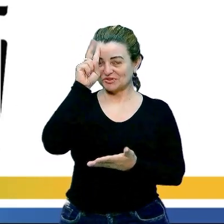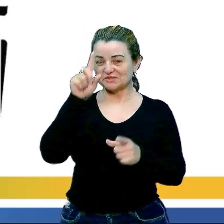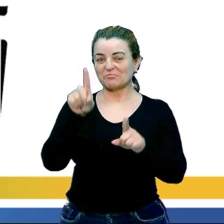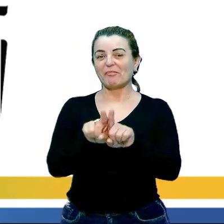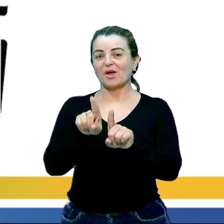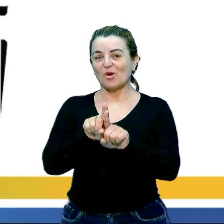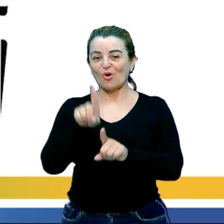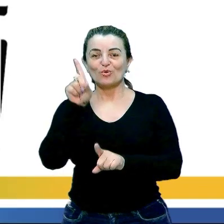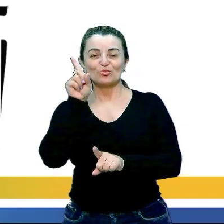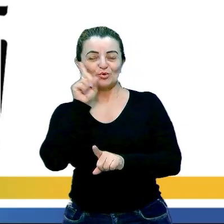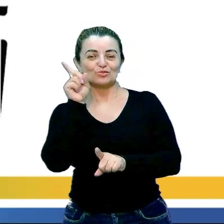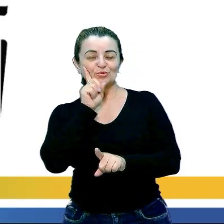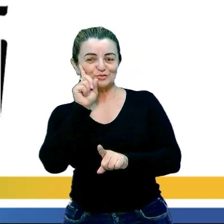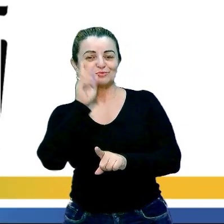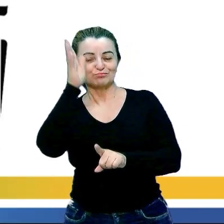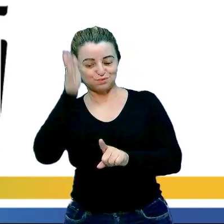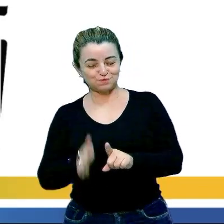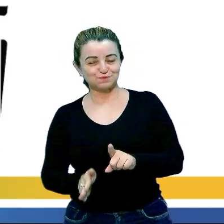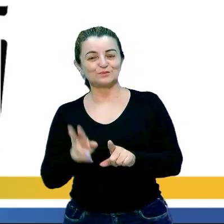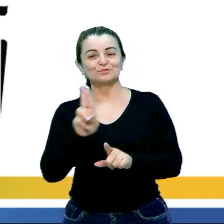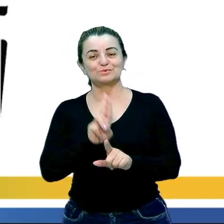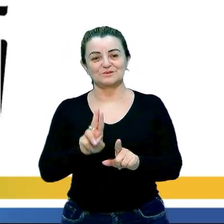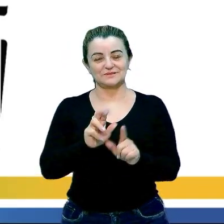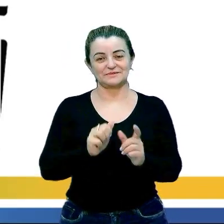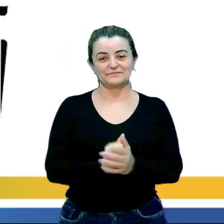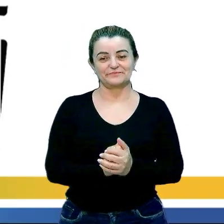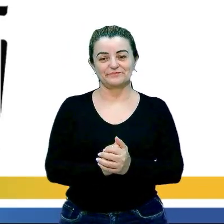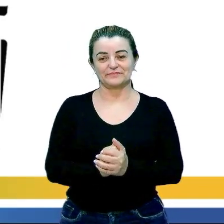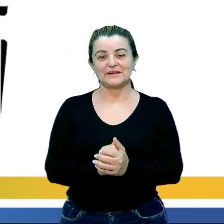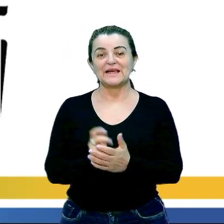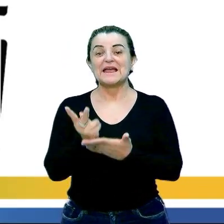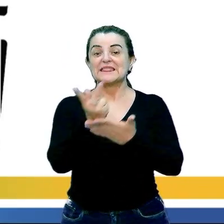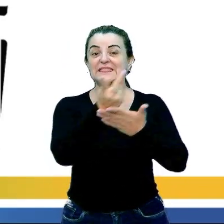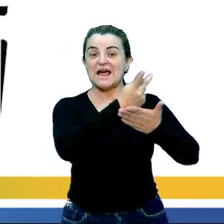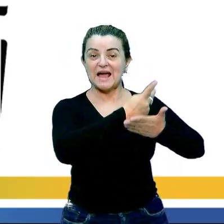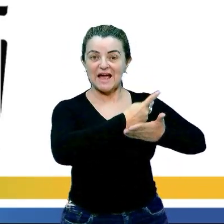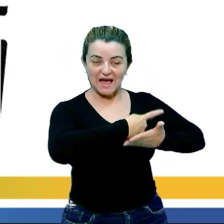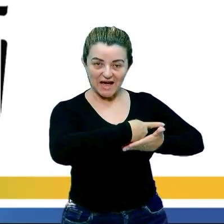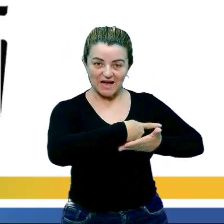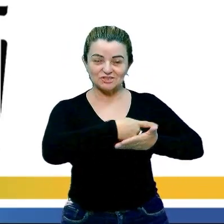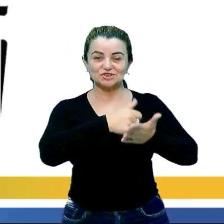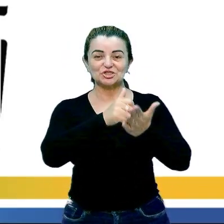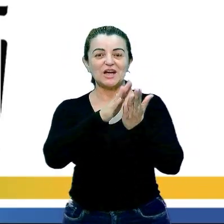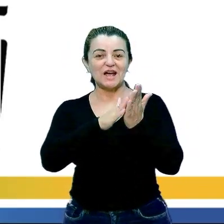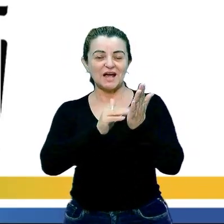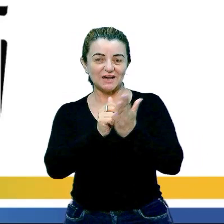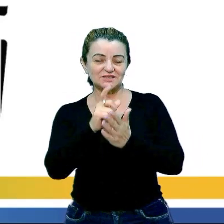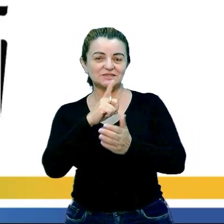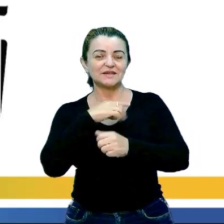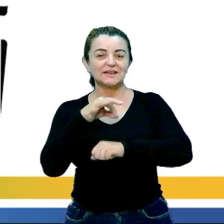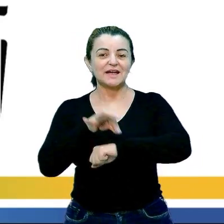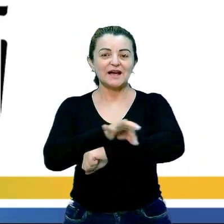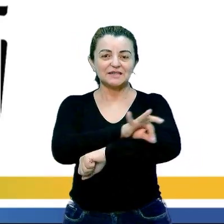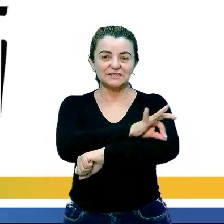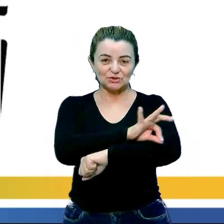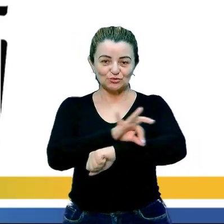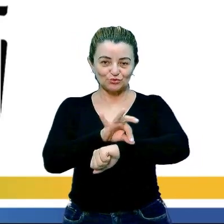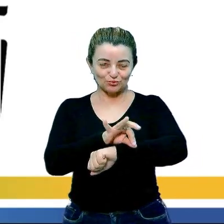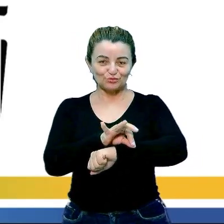a dia, no nosso cotidiano. E na arte, né, nós temos a arquitetura, né,